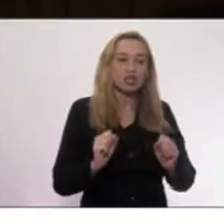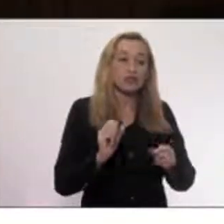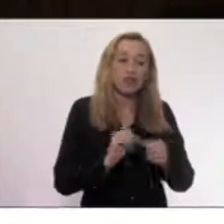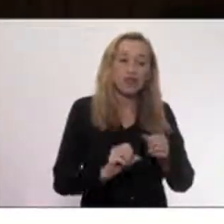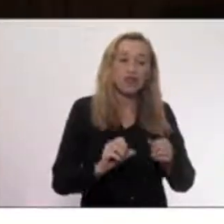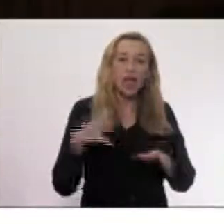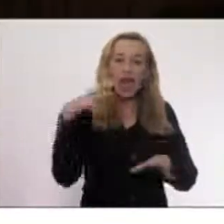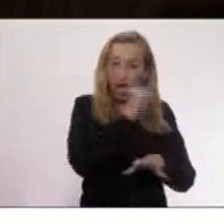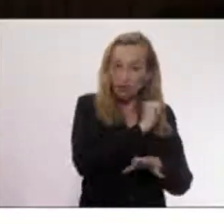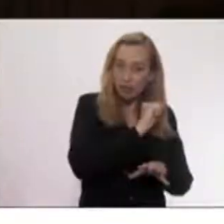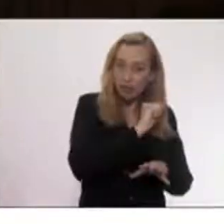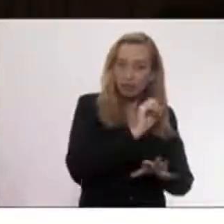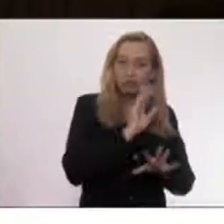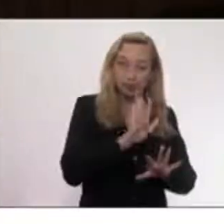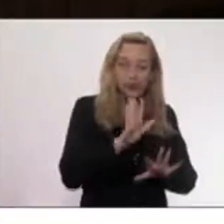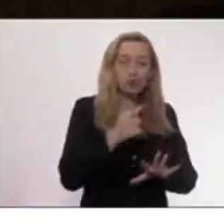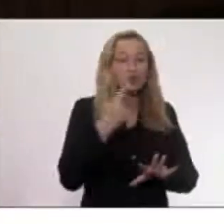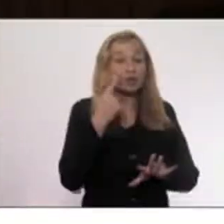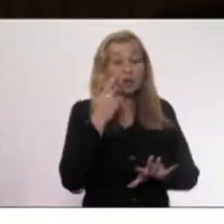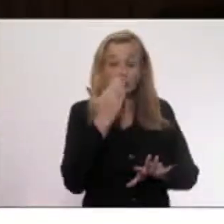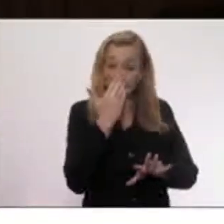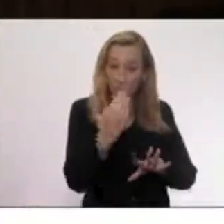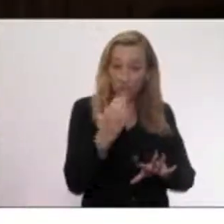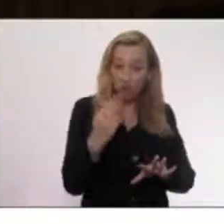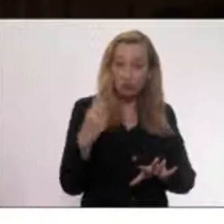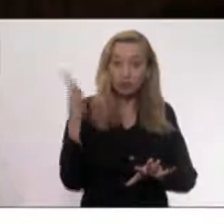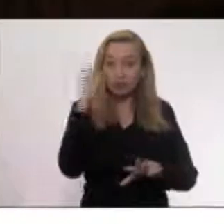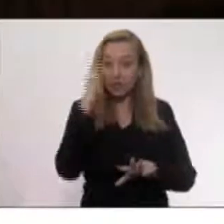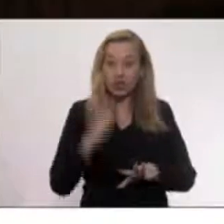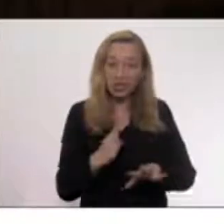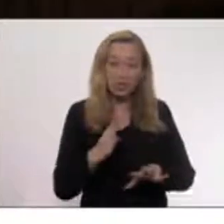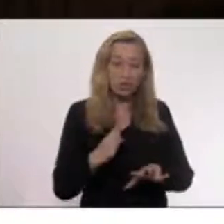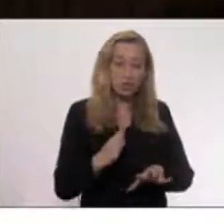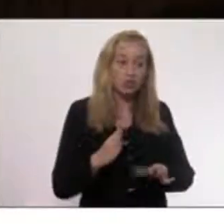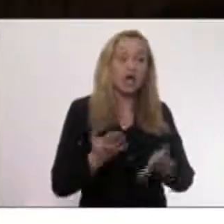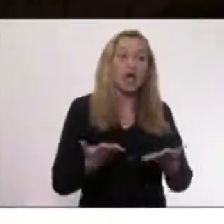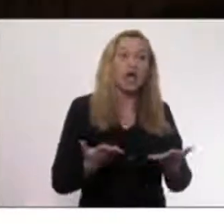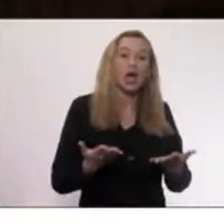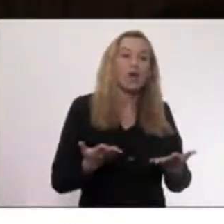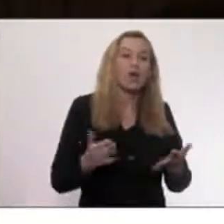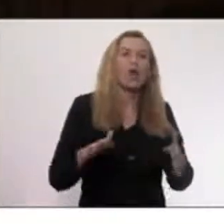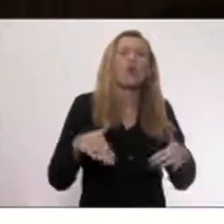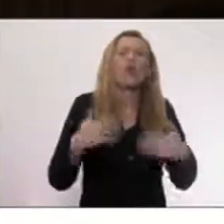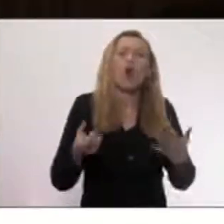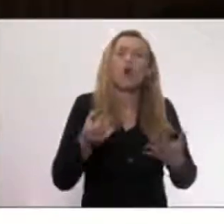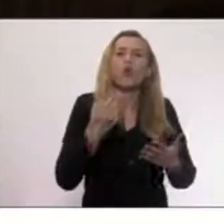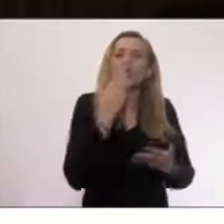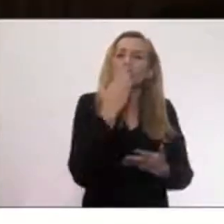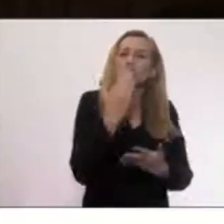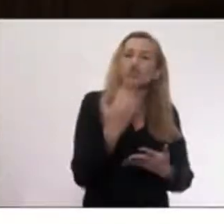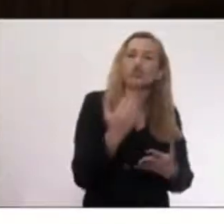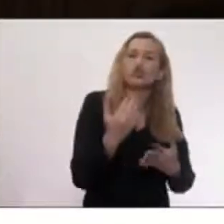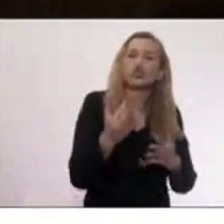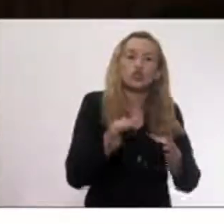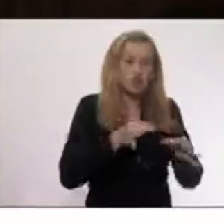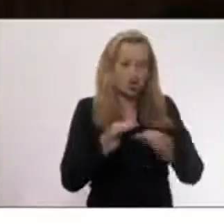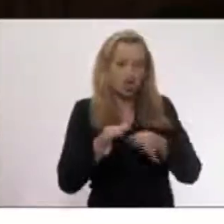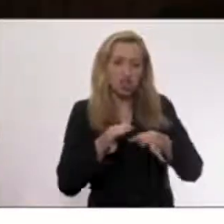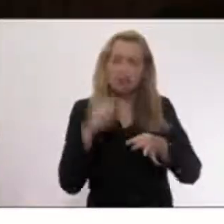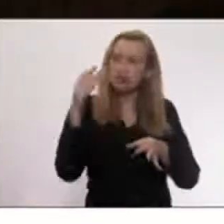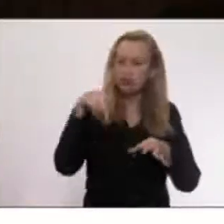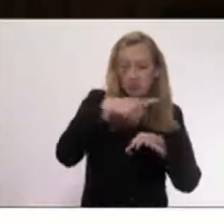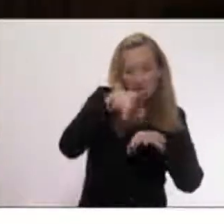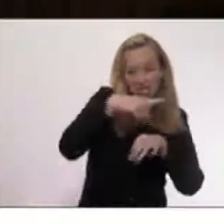gente vem enfrentando no Brasil coloca-se em xeque qual é o tipo de projeto, de país,